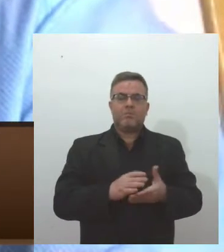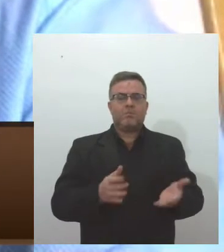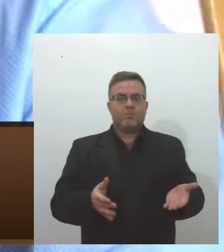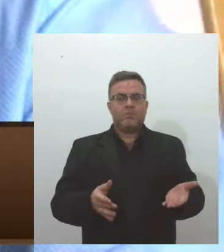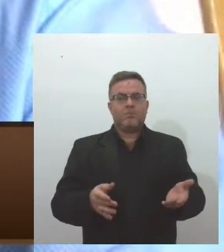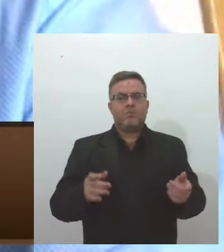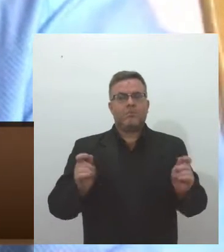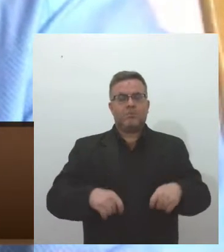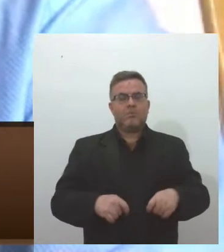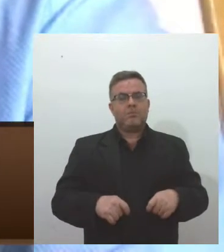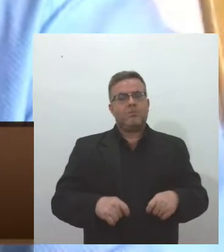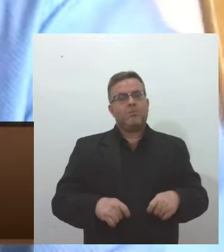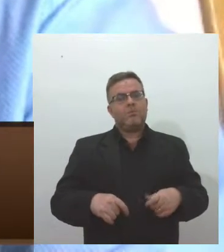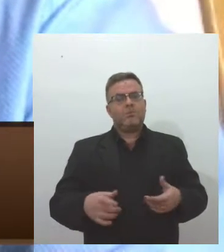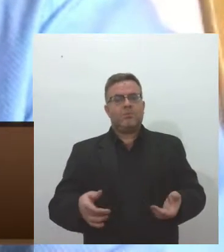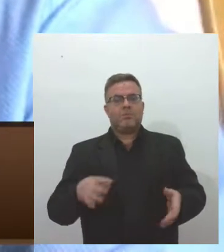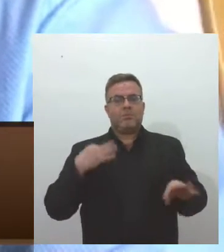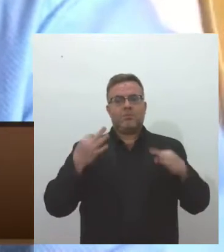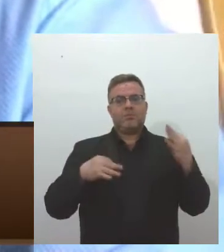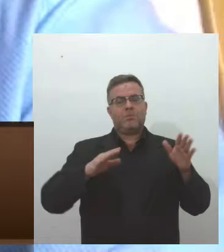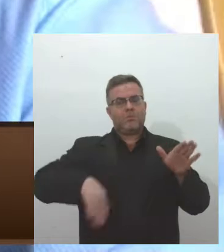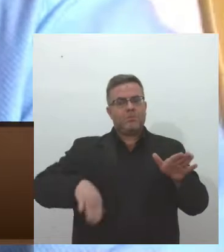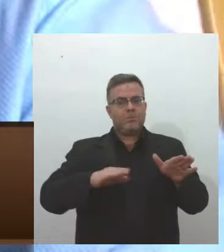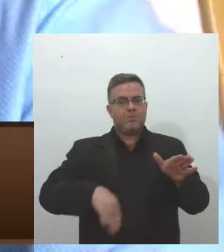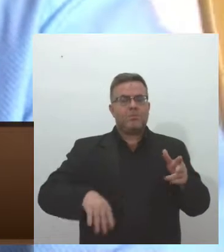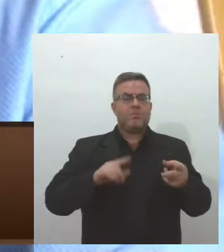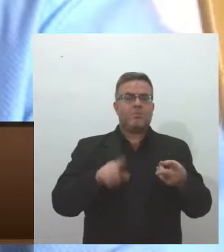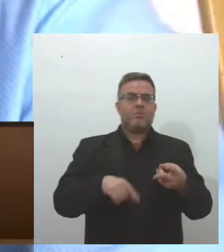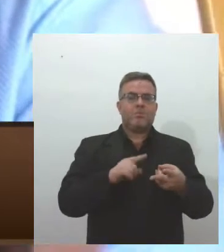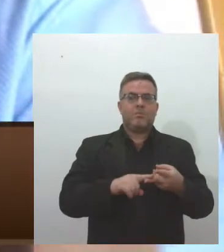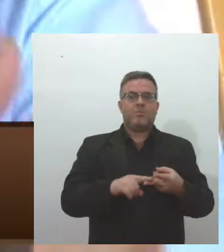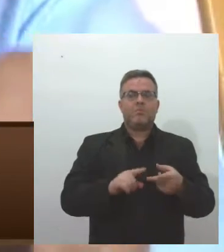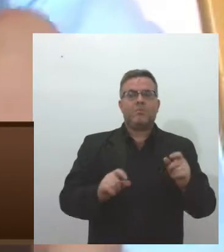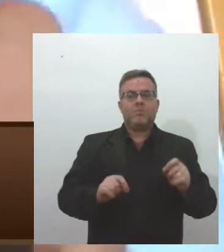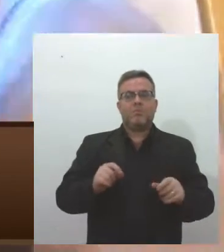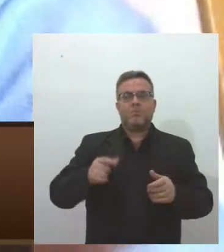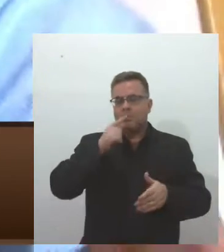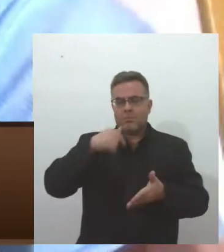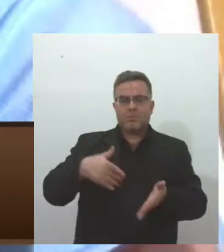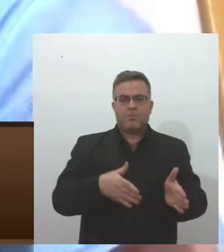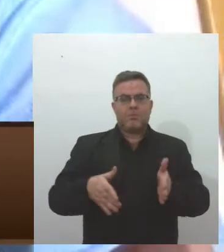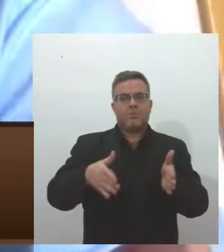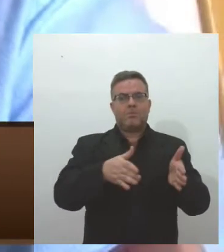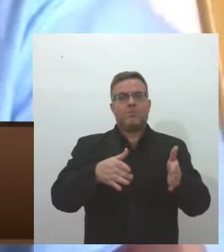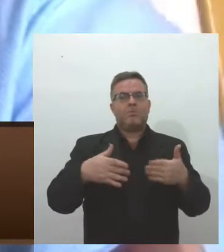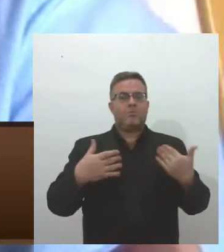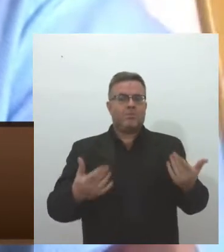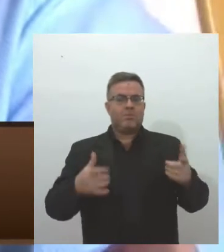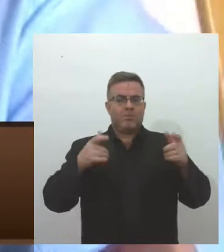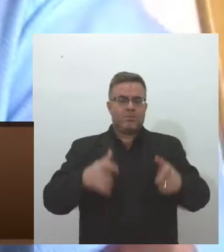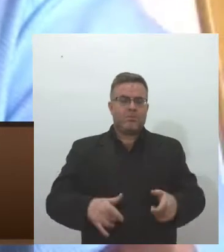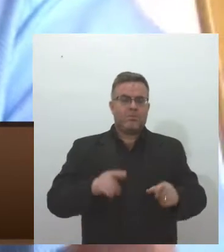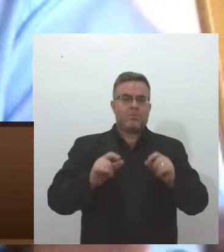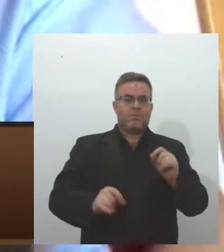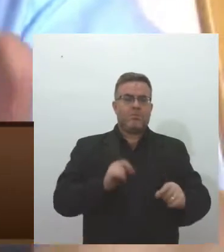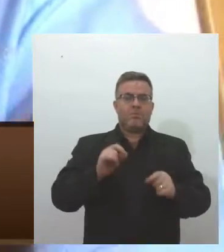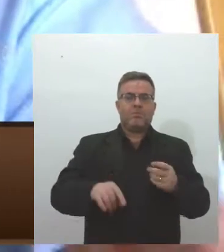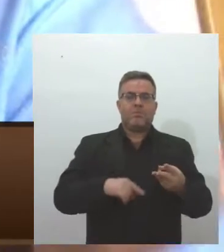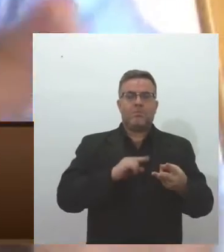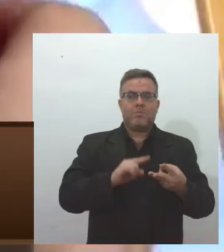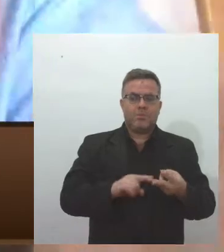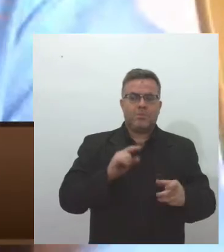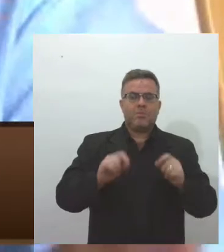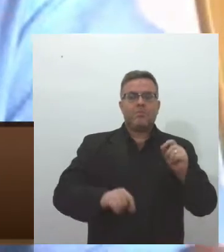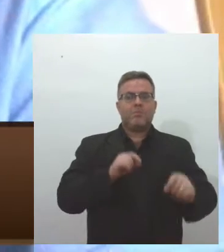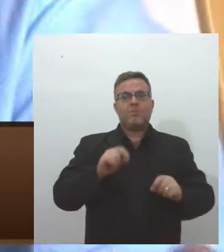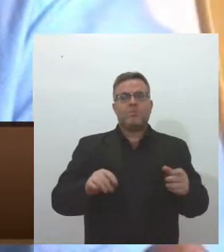natureza. É o turismo de praia, é o turismo náutico nos rios, seja no Vaza Barris, aqui em Aracaju, ali o passeio da